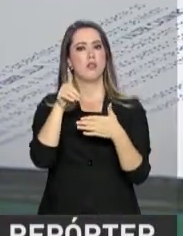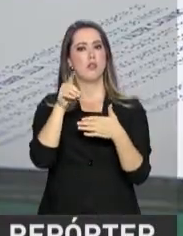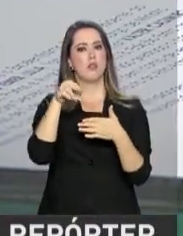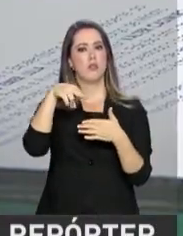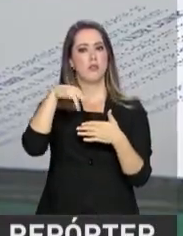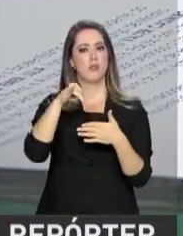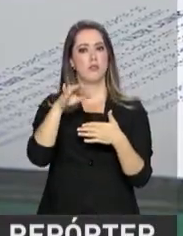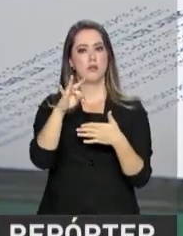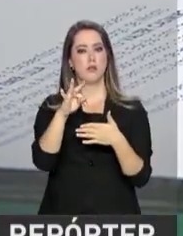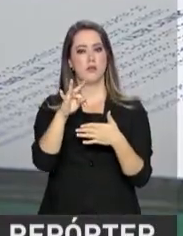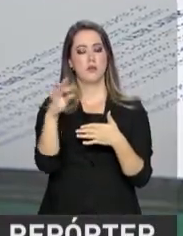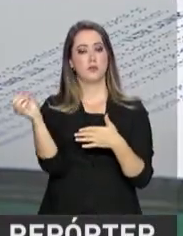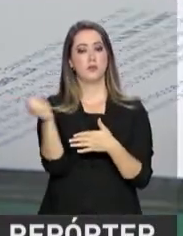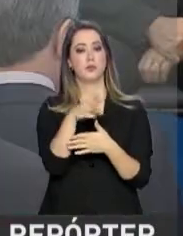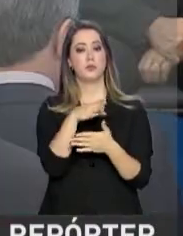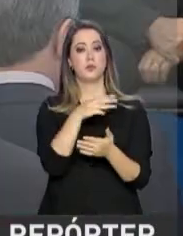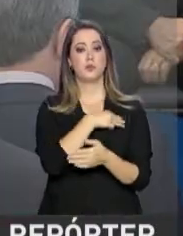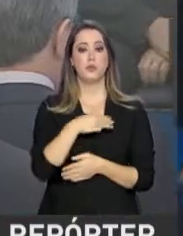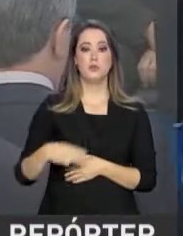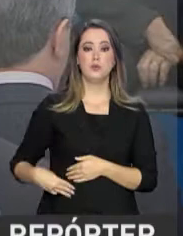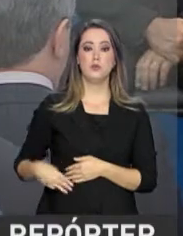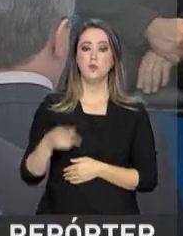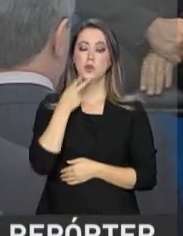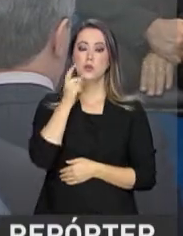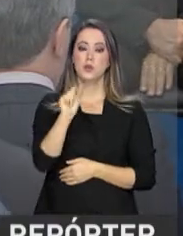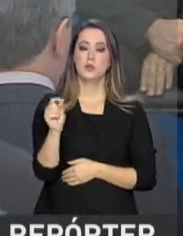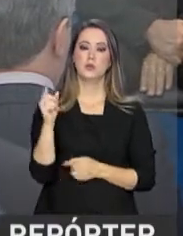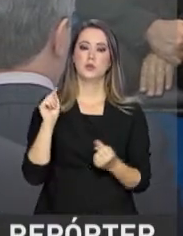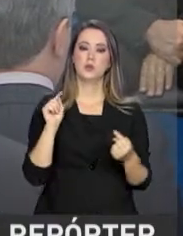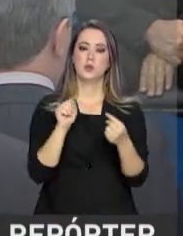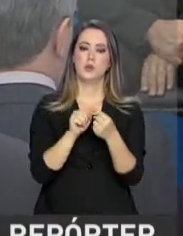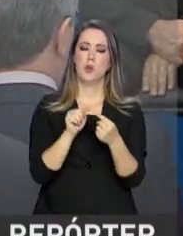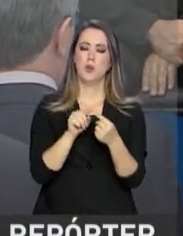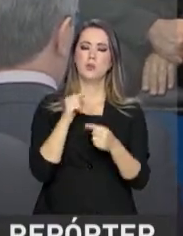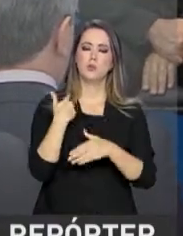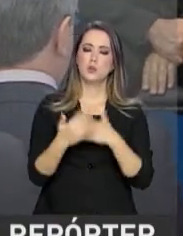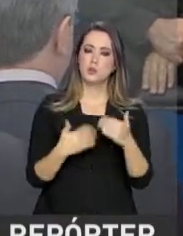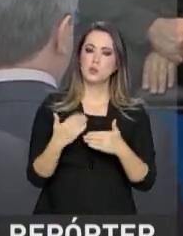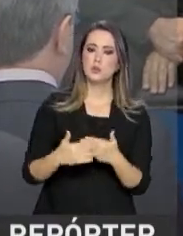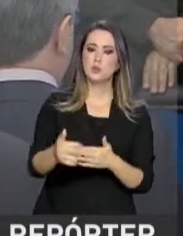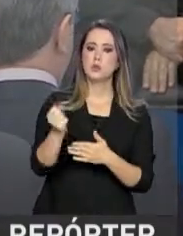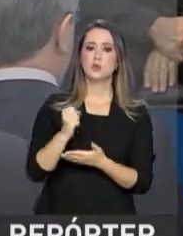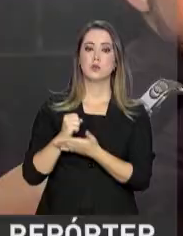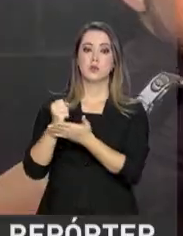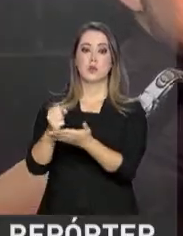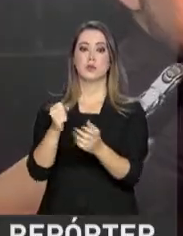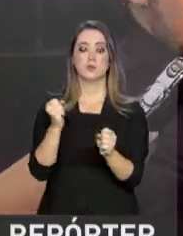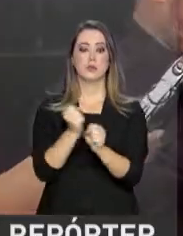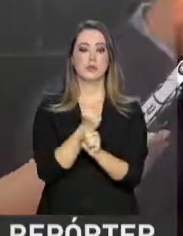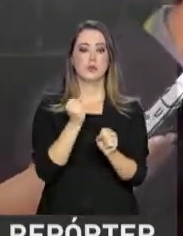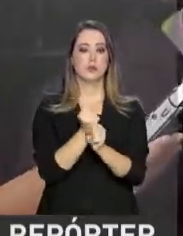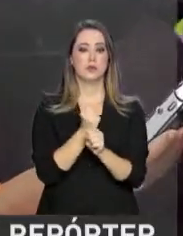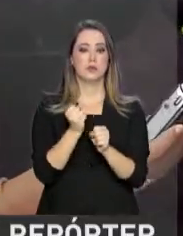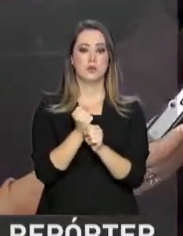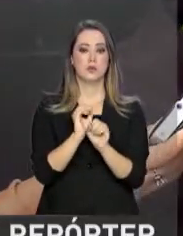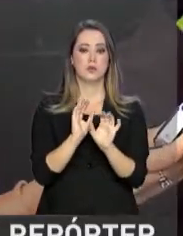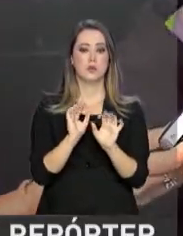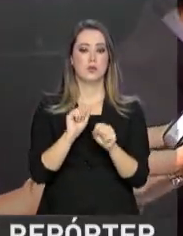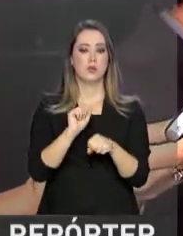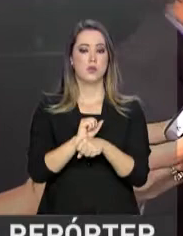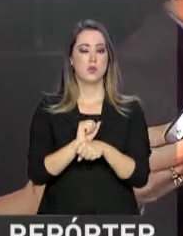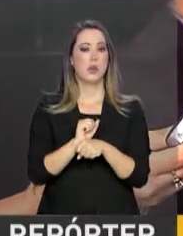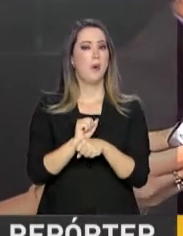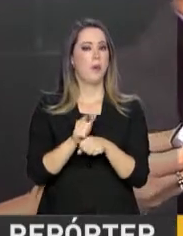DENIT. Um novo ministro disse que o objetivo dessa gestão é continuar com a entrega de obras. O governo tem entregue